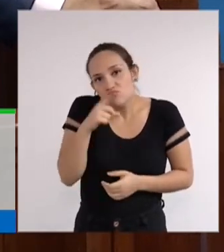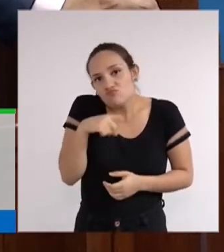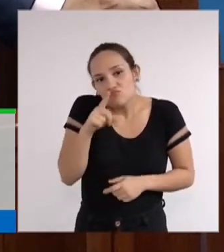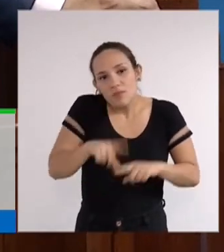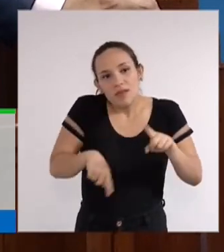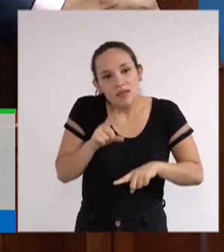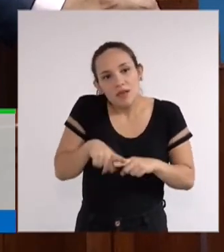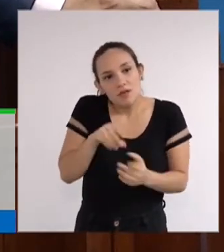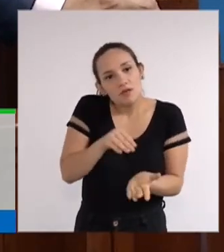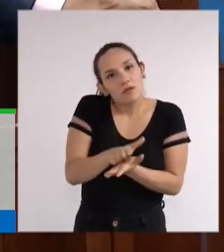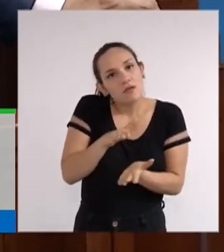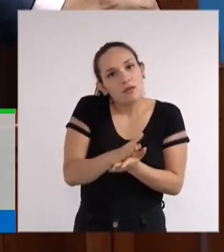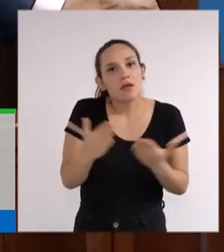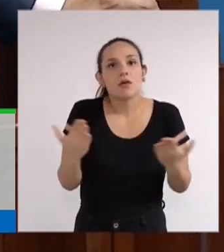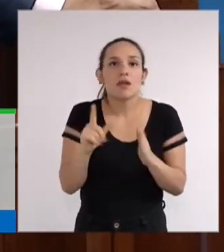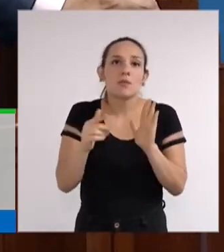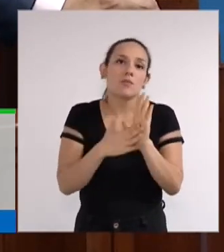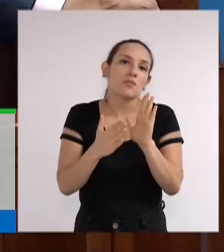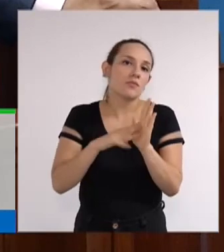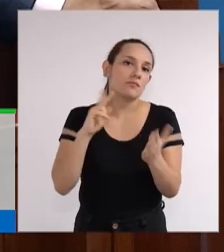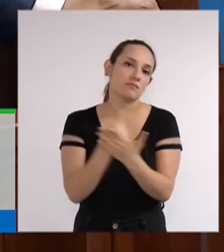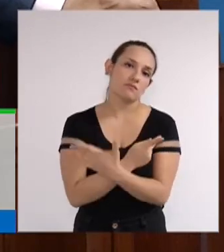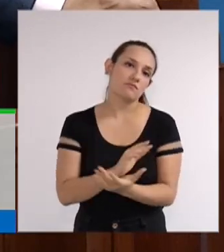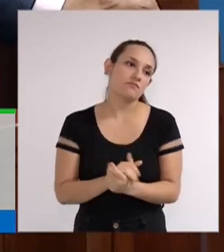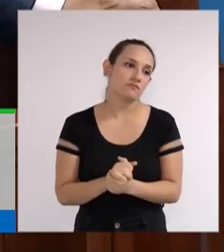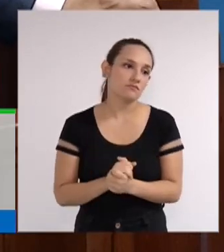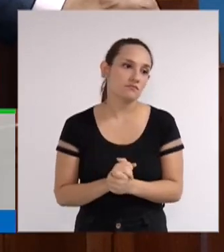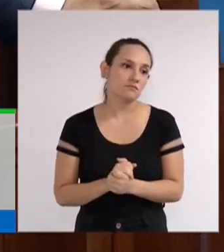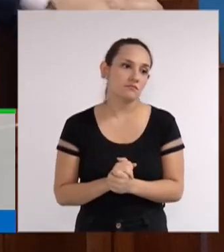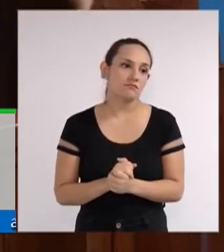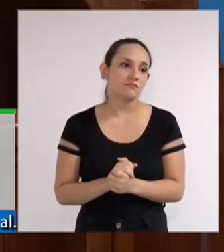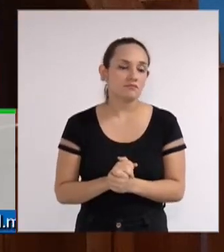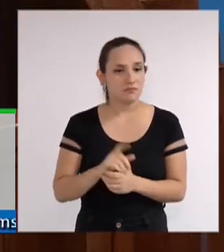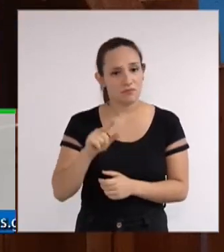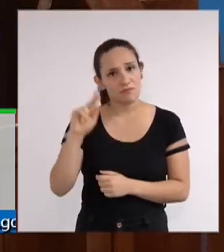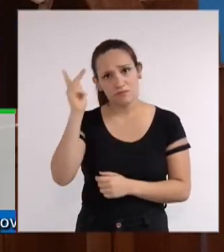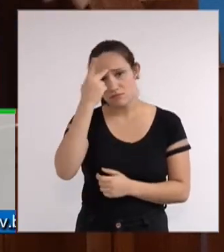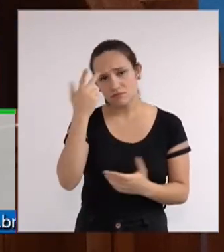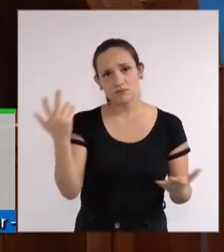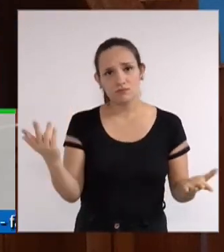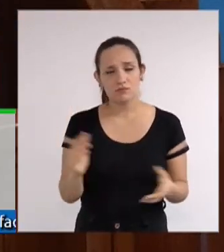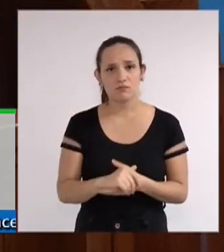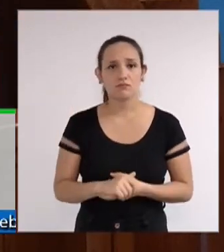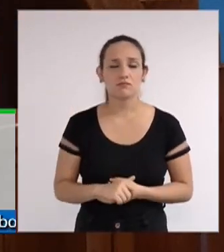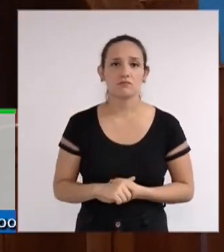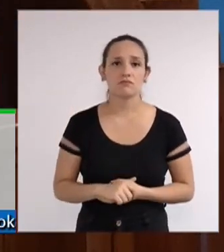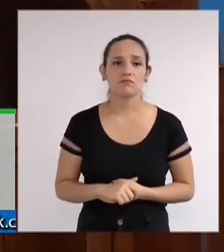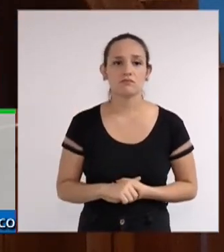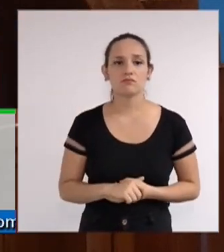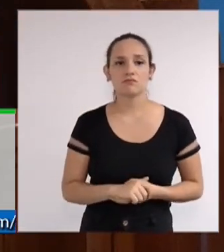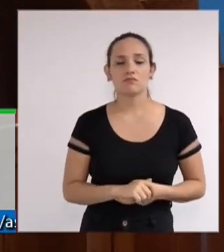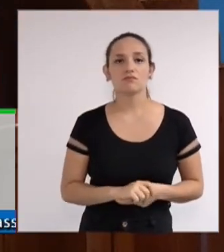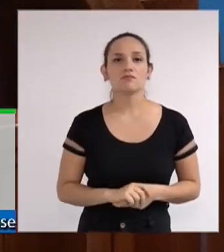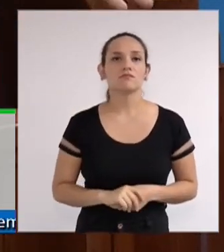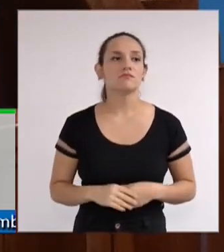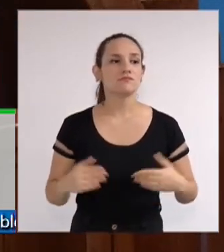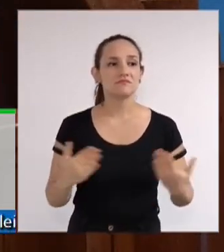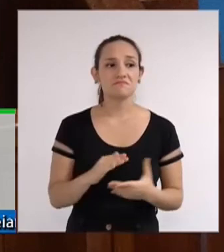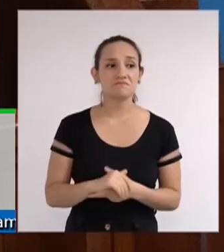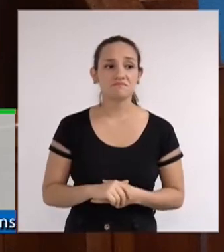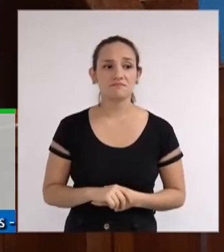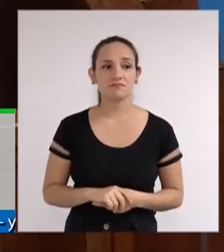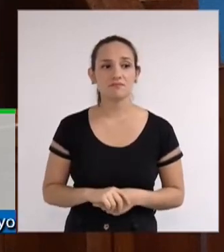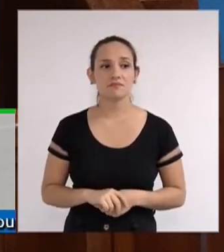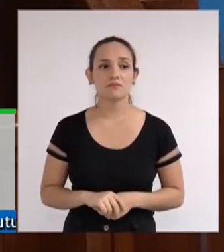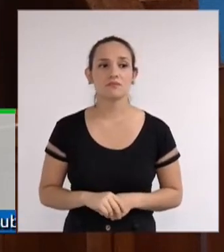ficou girando em torno de uma proposta equivocada. Equivocada porque hoje se vê que o que se faz é exatamente